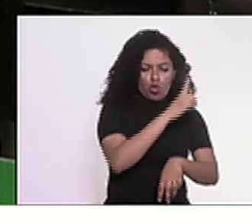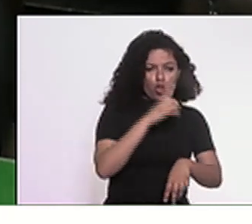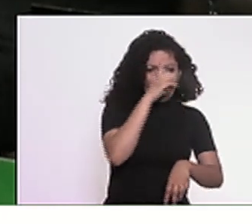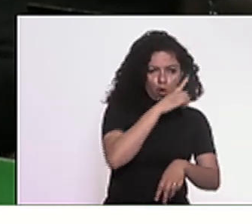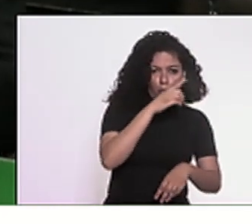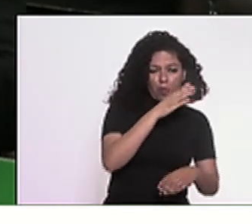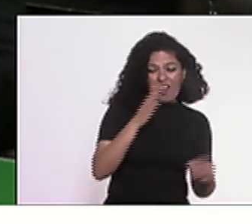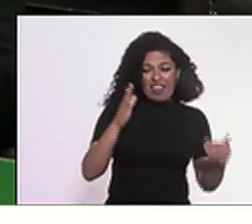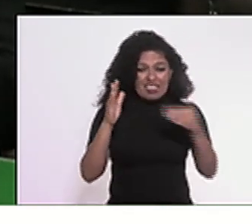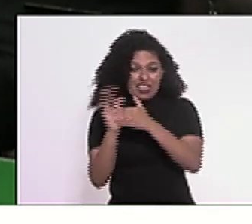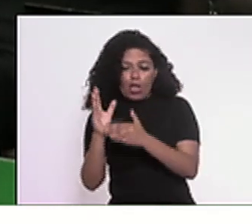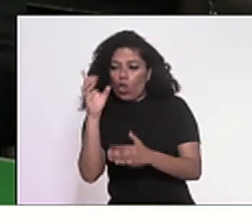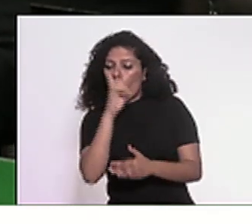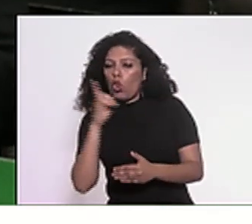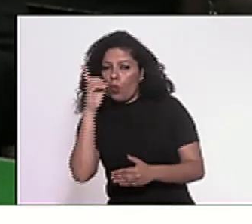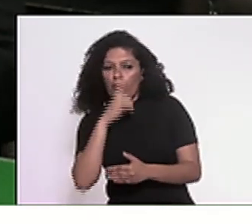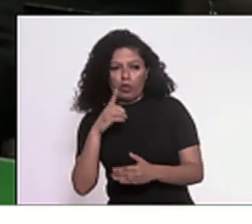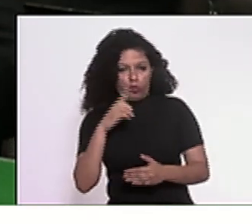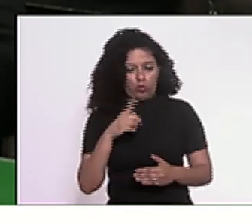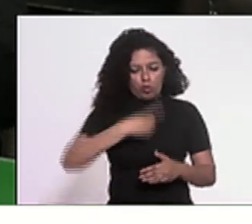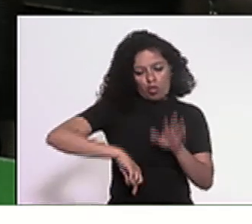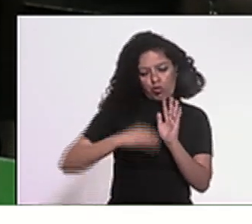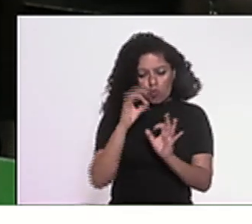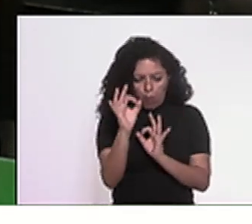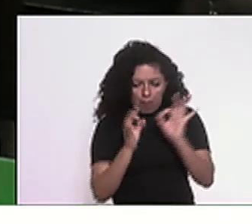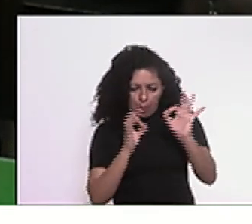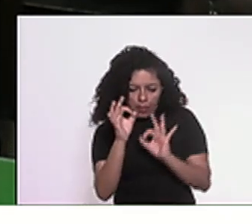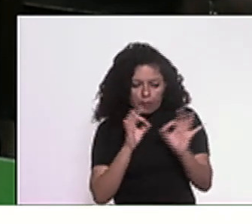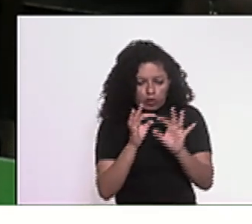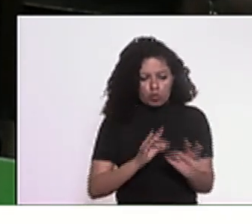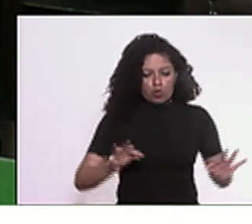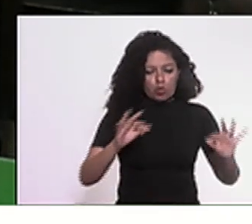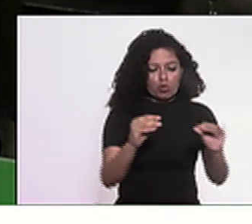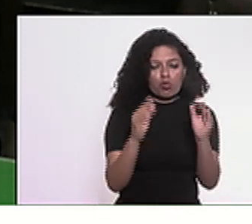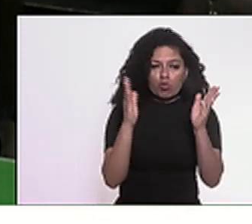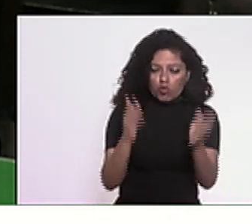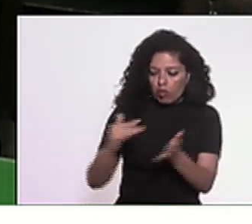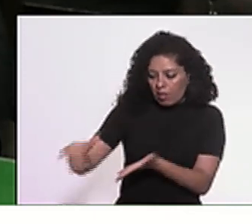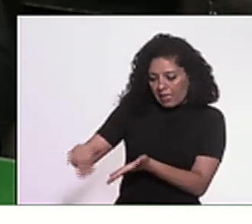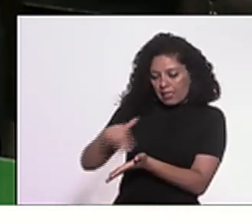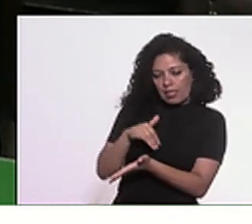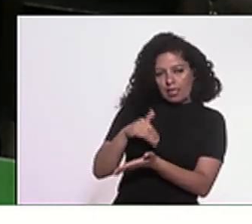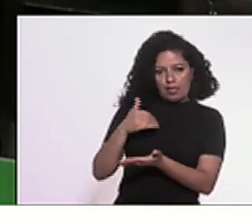Nós já estamos estruturando, nós já estamos montando essa estrutura na nossa subsecretaria.